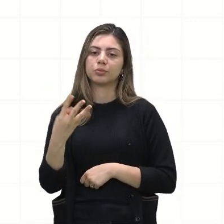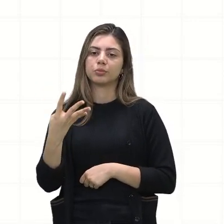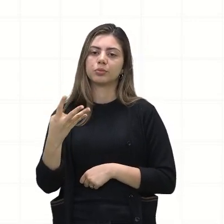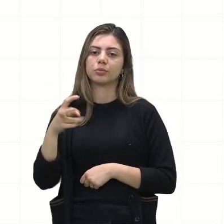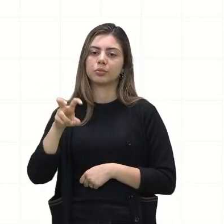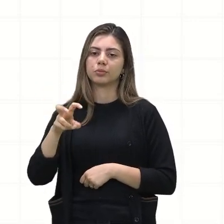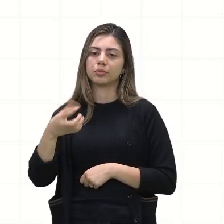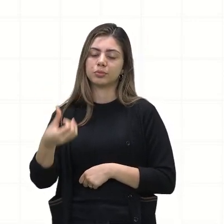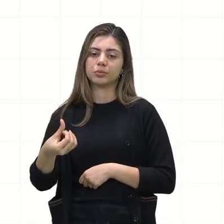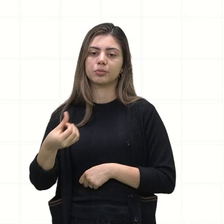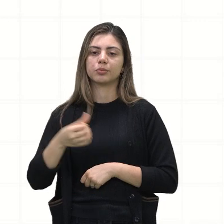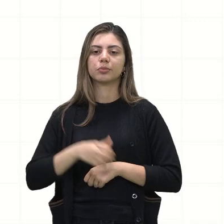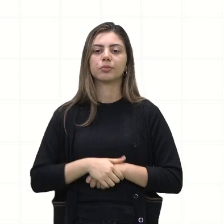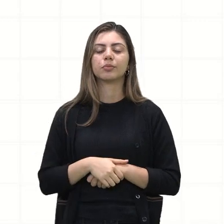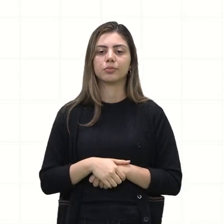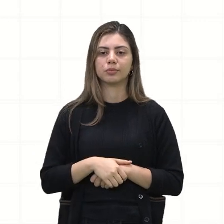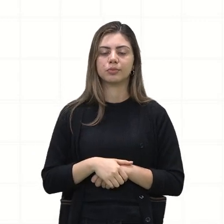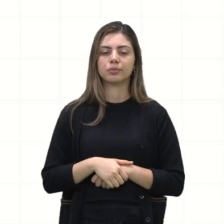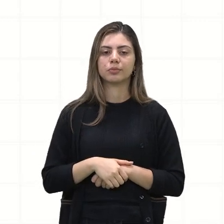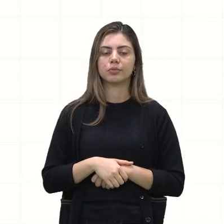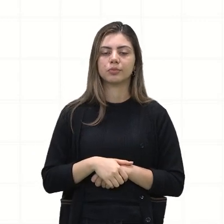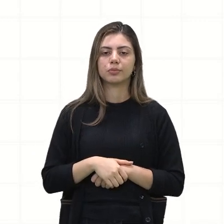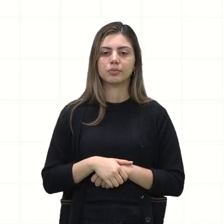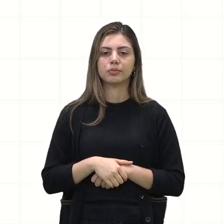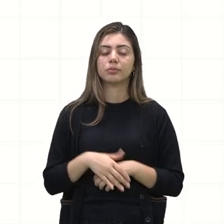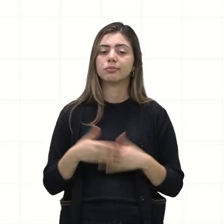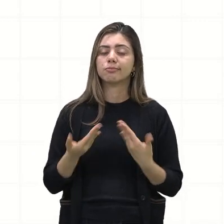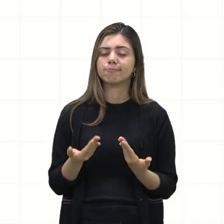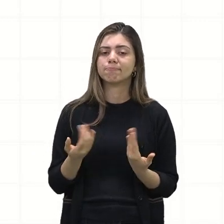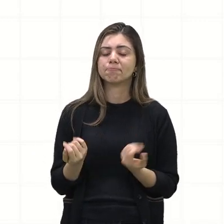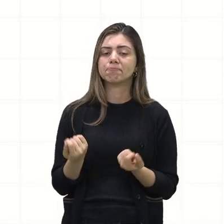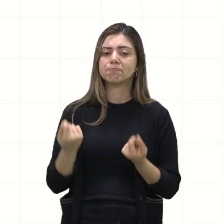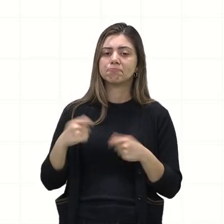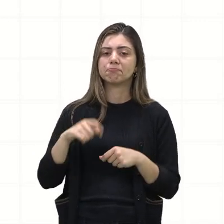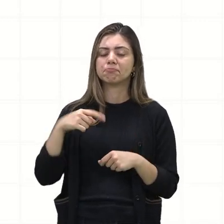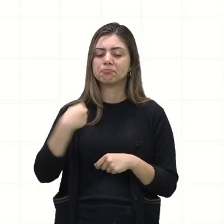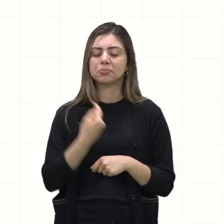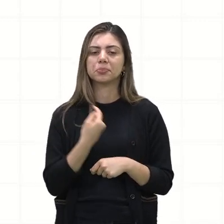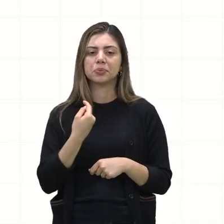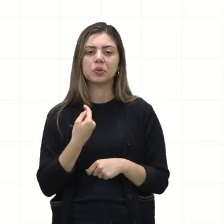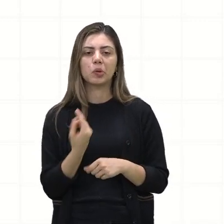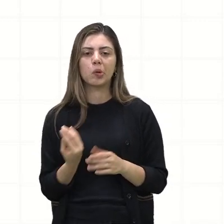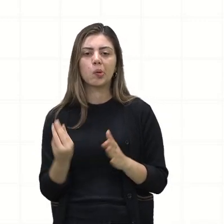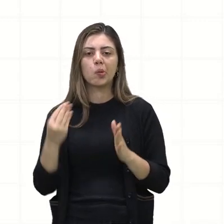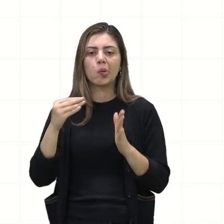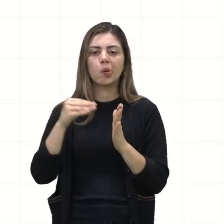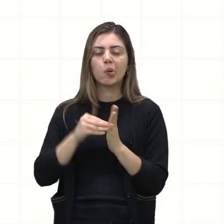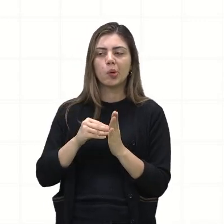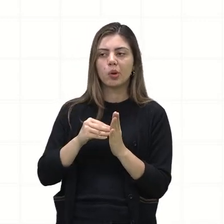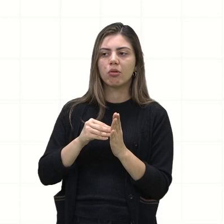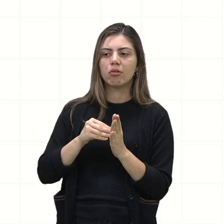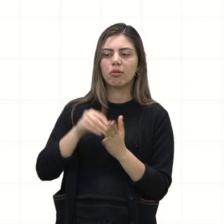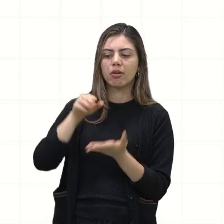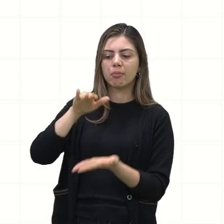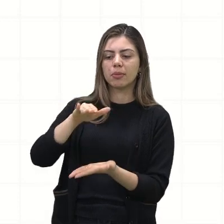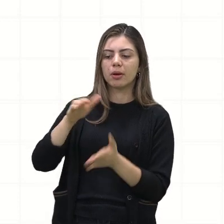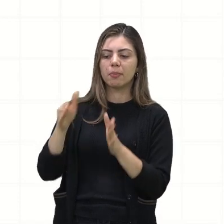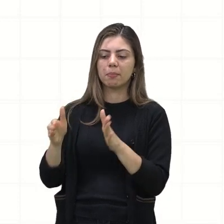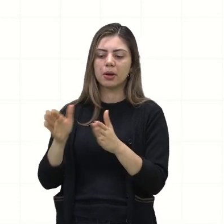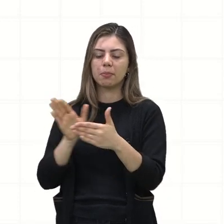4, 5 e 6. Tem a possibilidade de colocarmos um 7 ali